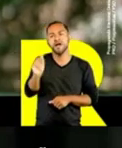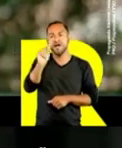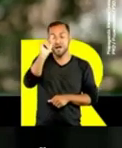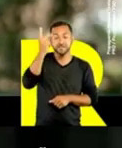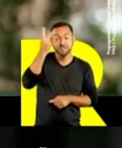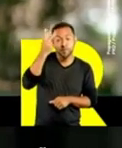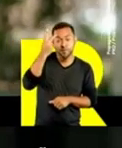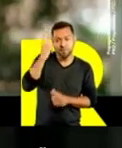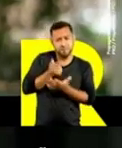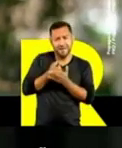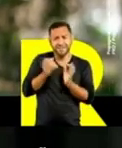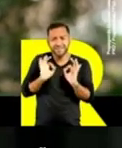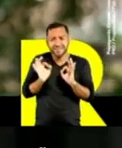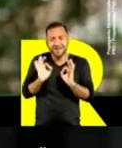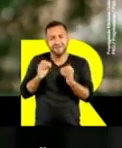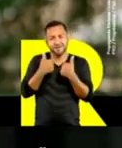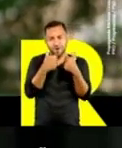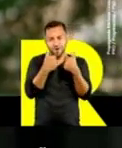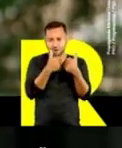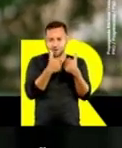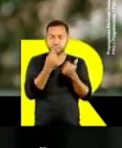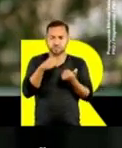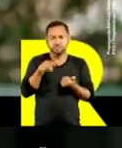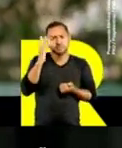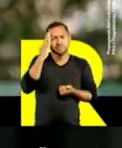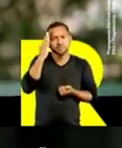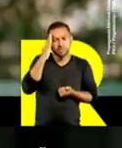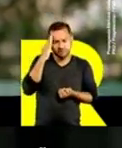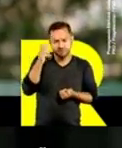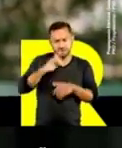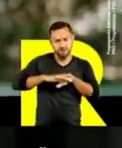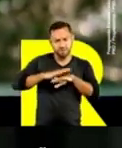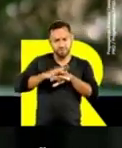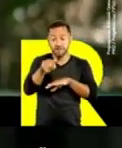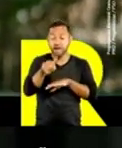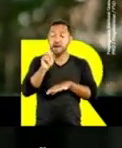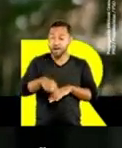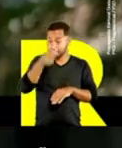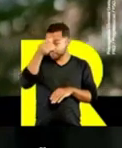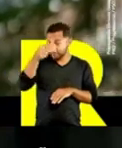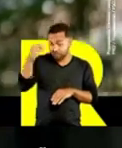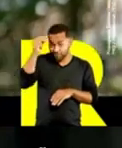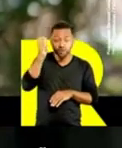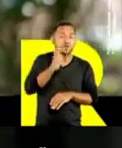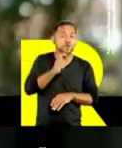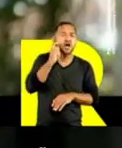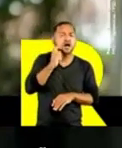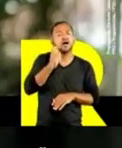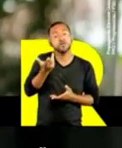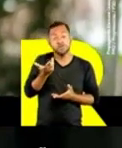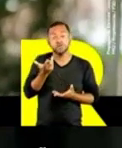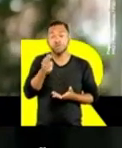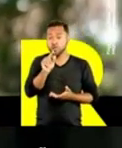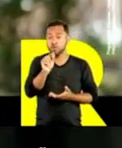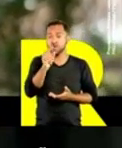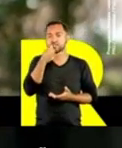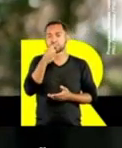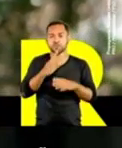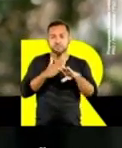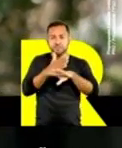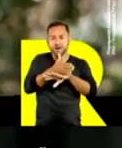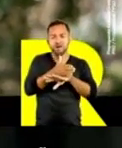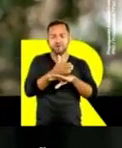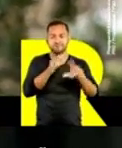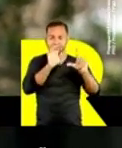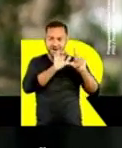nada na passagem de ônibus. E a Tarifa Zero, você já sabe quem fez, né? O prefeito Ricardo Nunes. Aliás, acessa